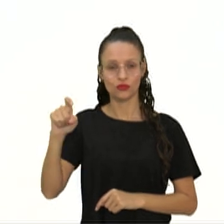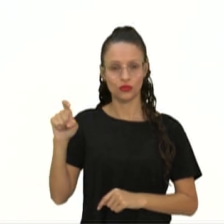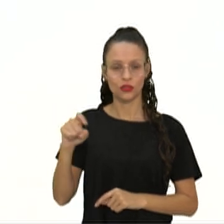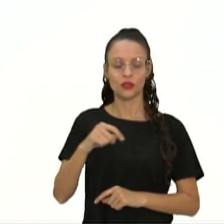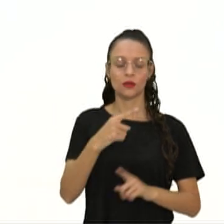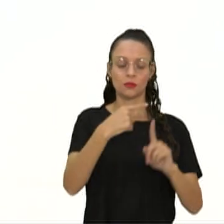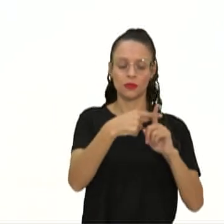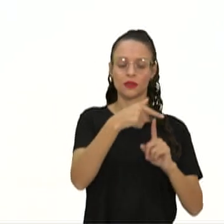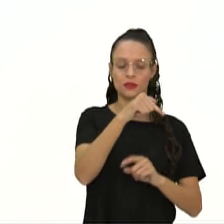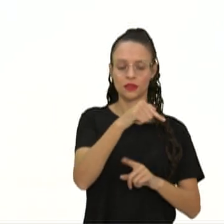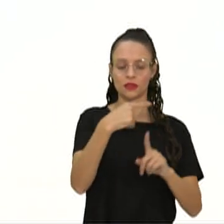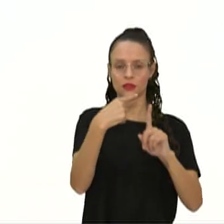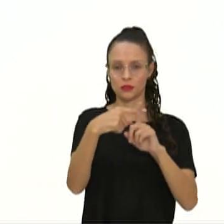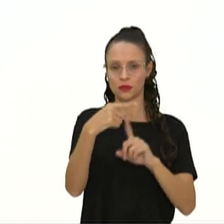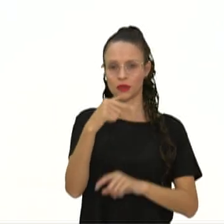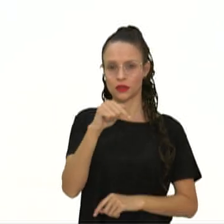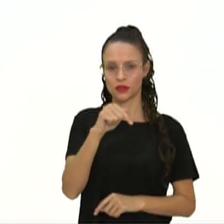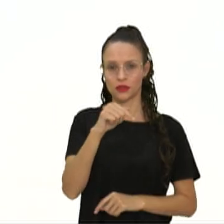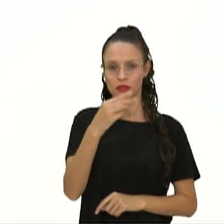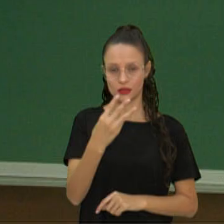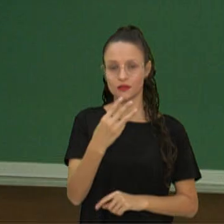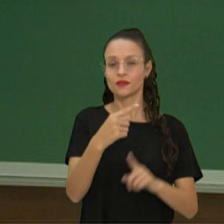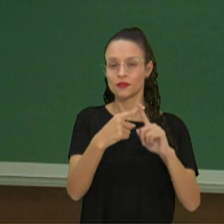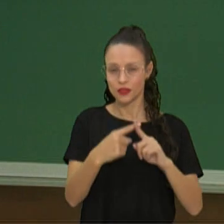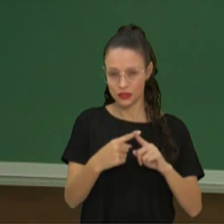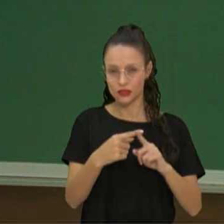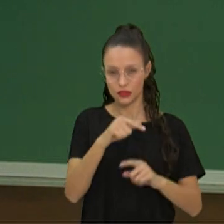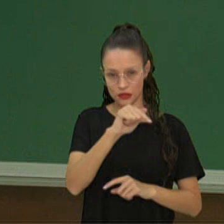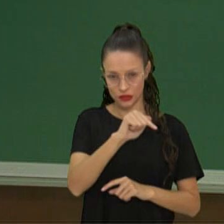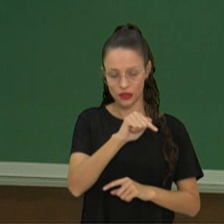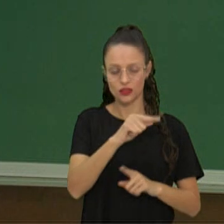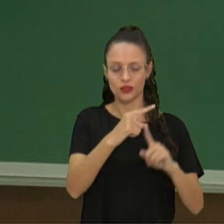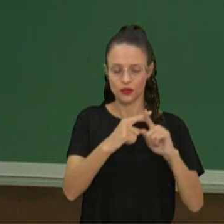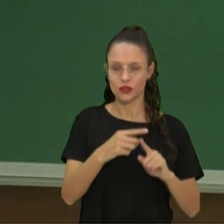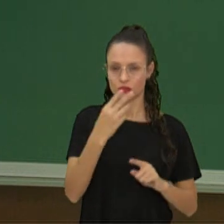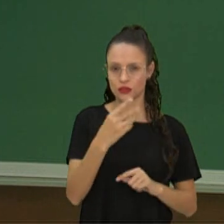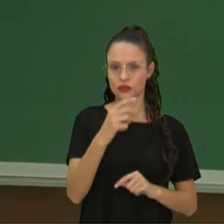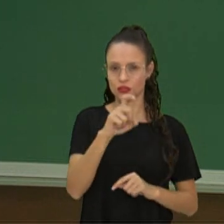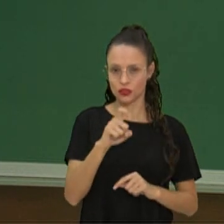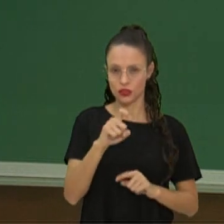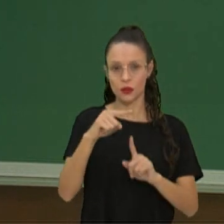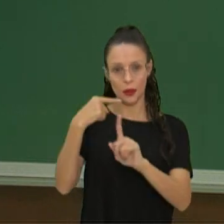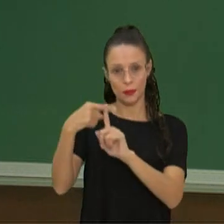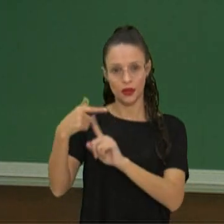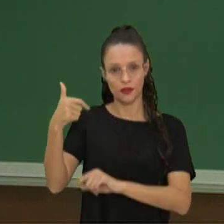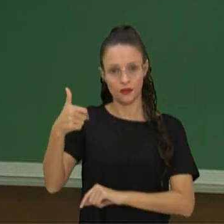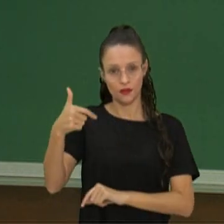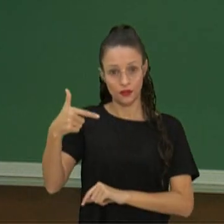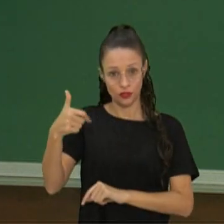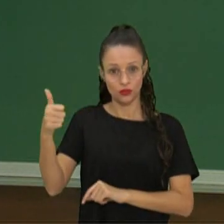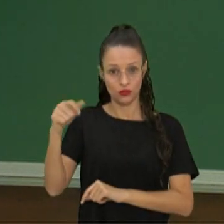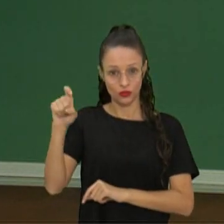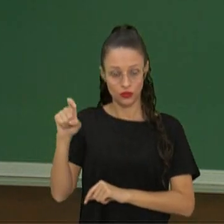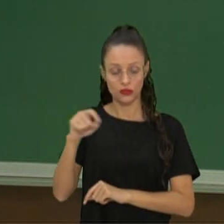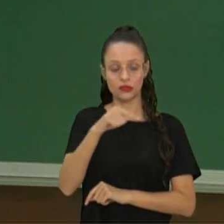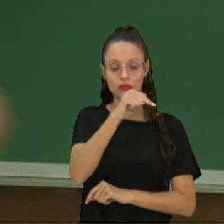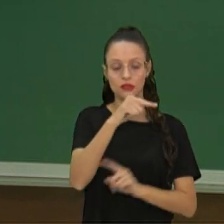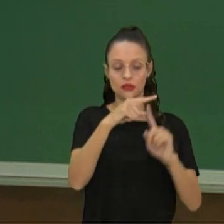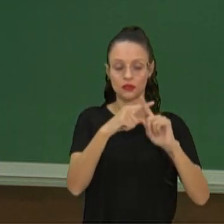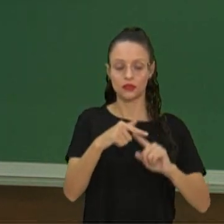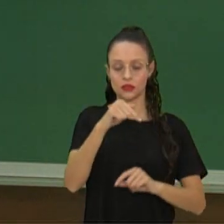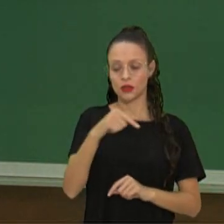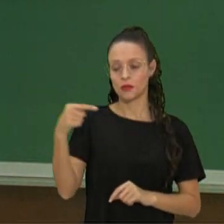mais 3x. Vezes, né? 7 vezes 3x, mais 21x. E 7 vezes menos 7,